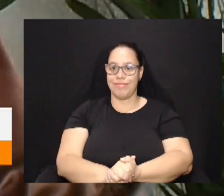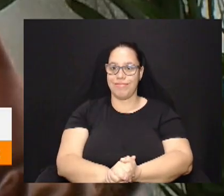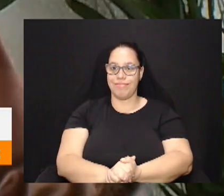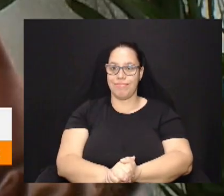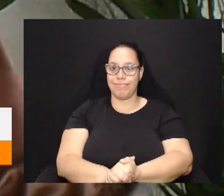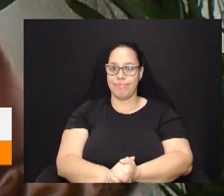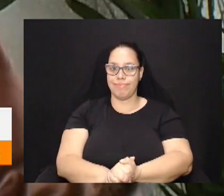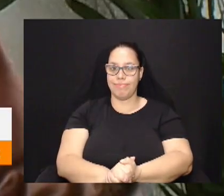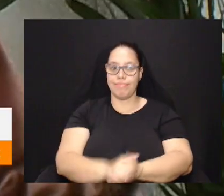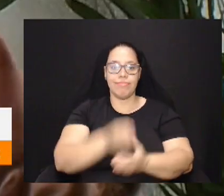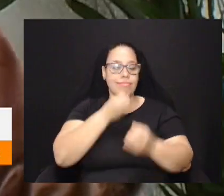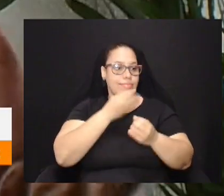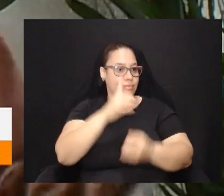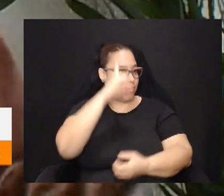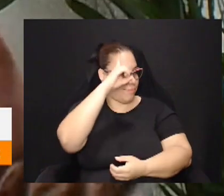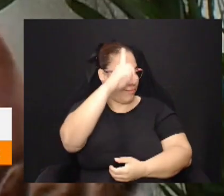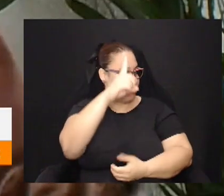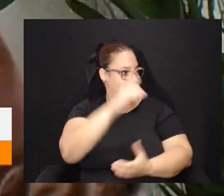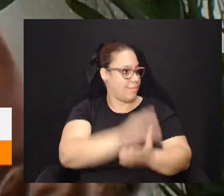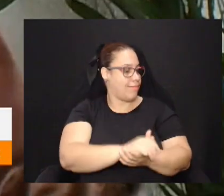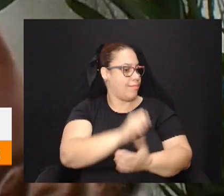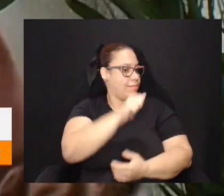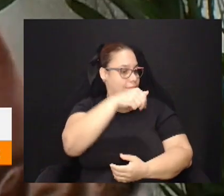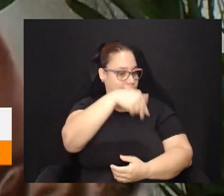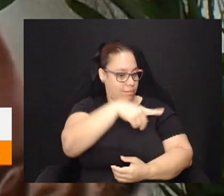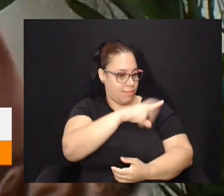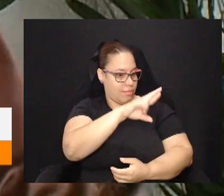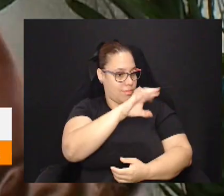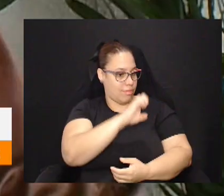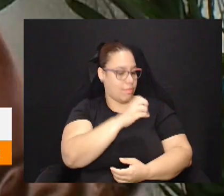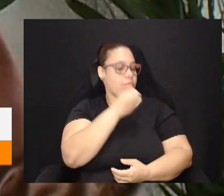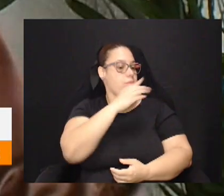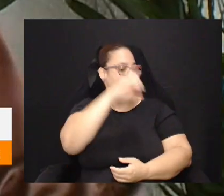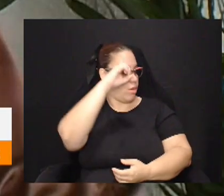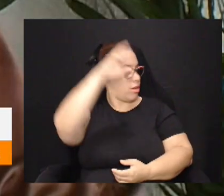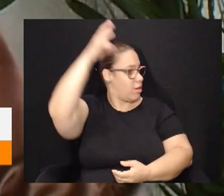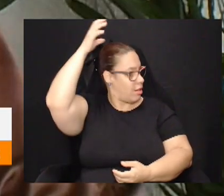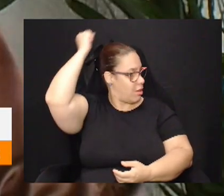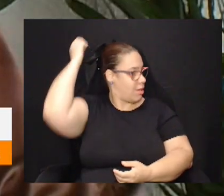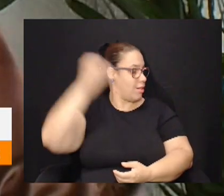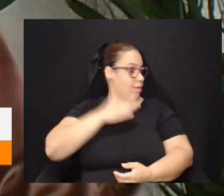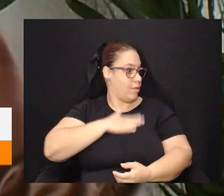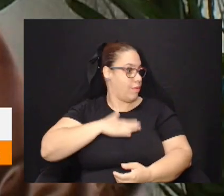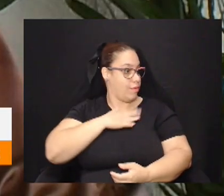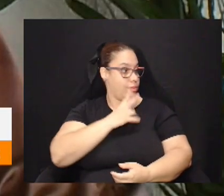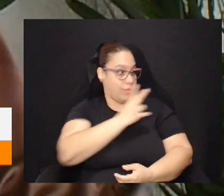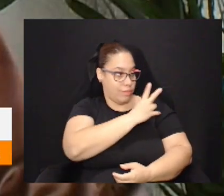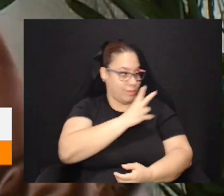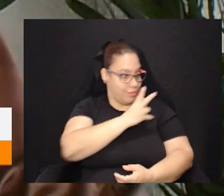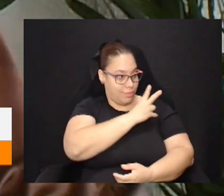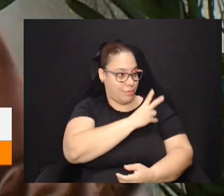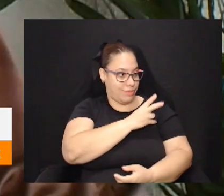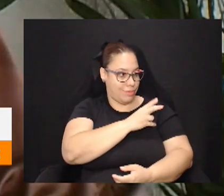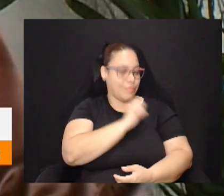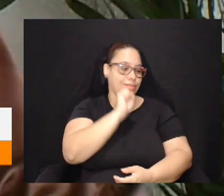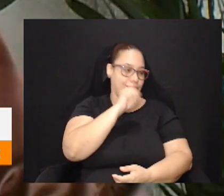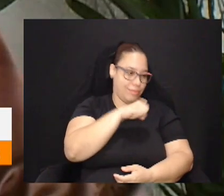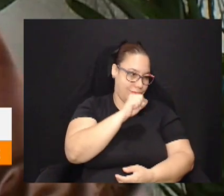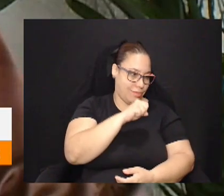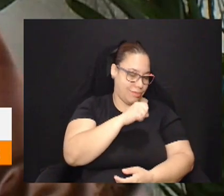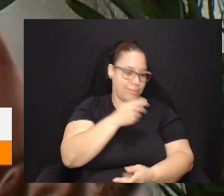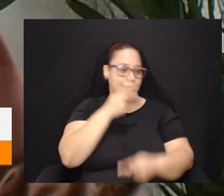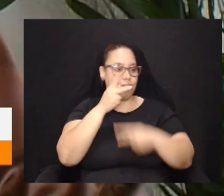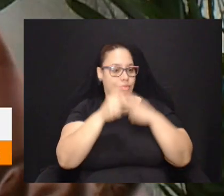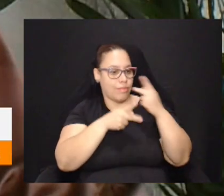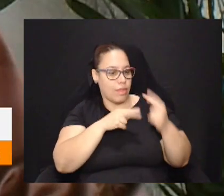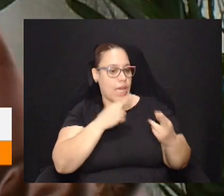dia André, bom dia Núbia, é um prazer falar com vocês, viu? Falar sobre relacionamento é